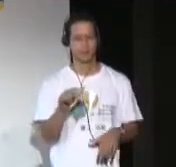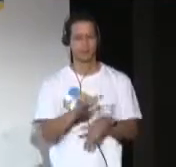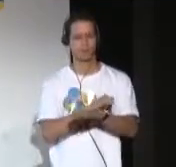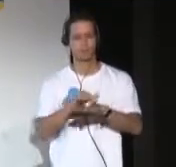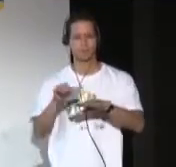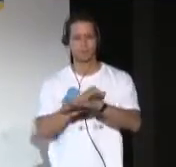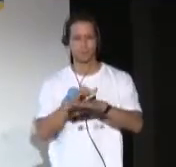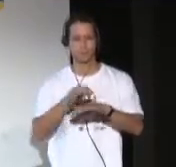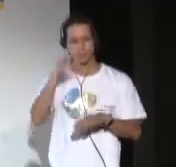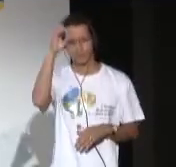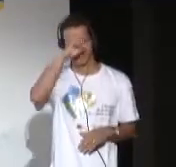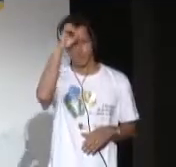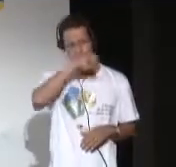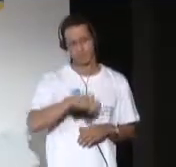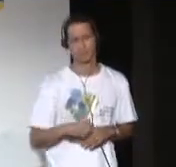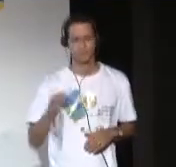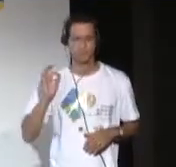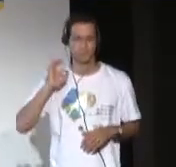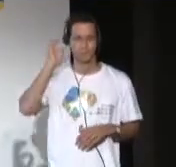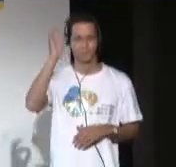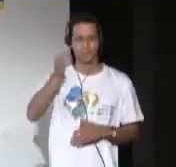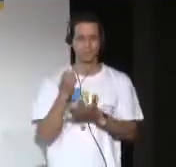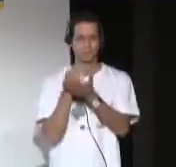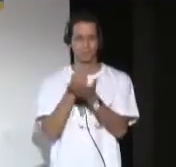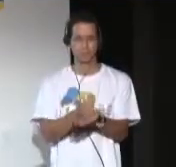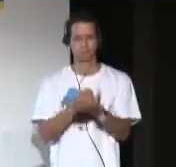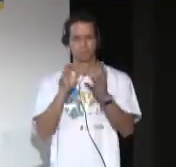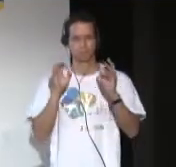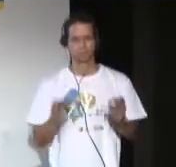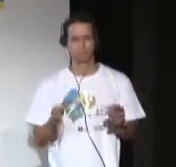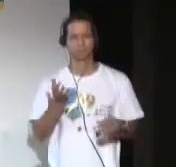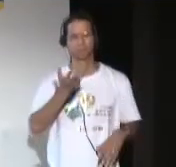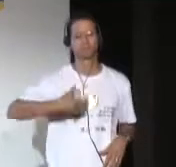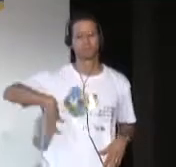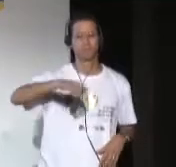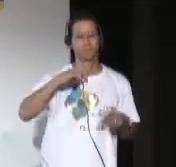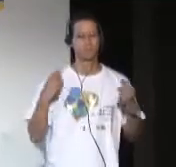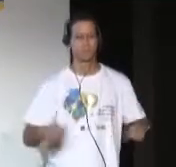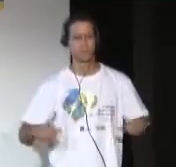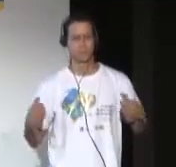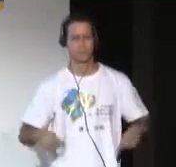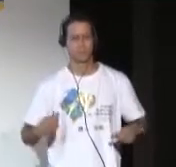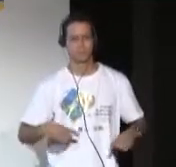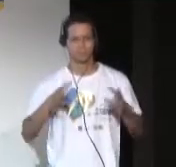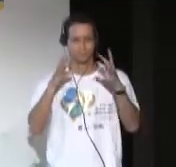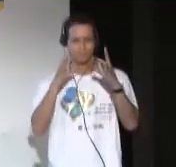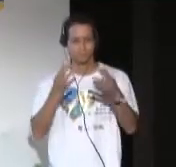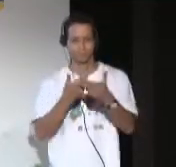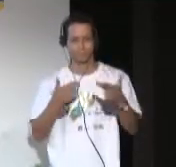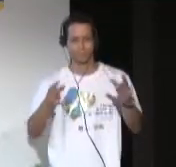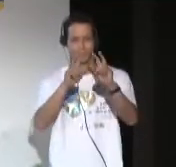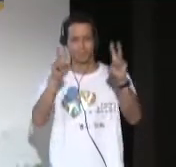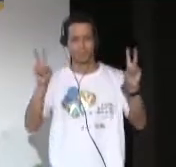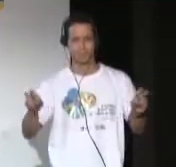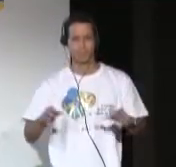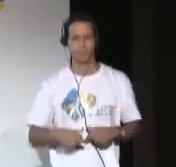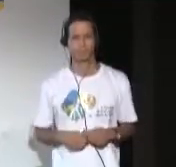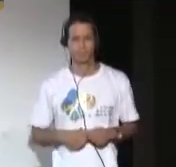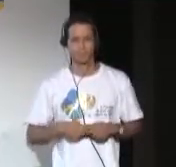aprendizagem. E é isso que o futuro vai trazer. Eu acho que todos nós vamos encarar essa questão. E eu acho que